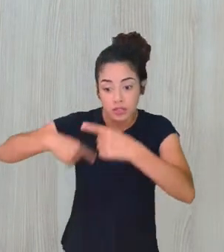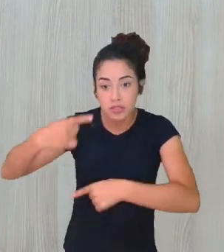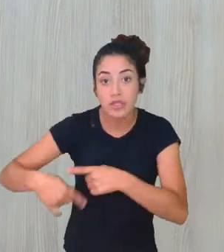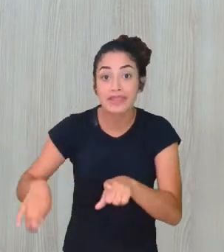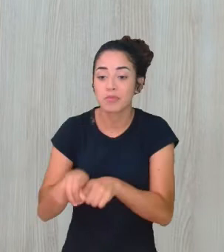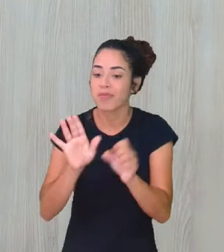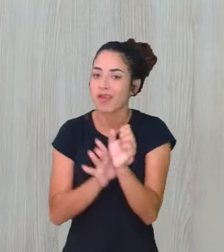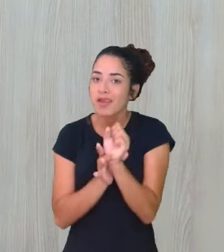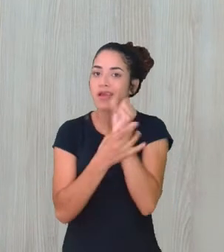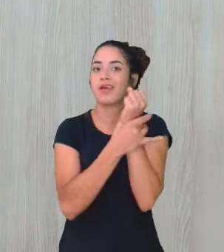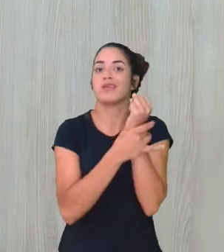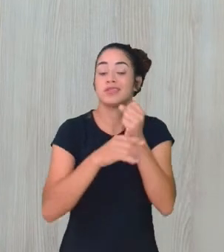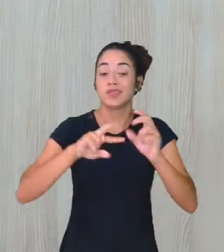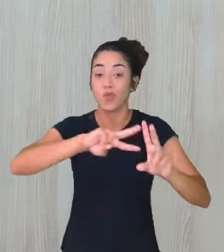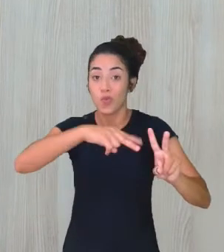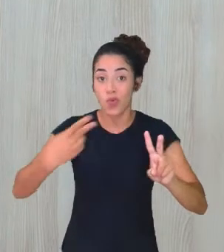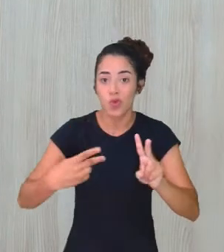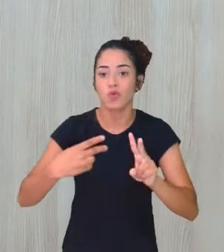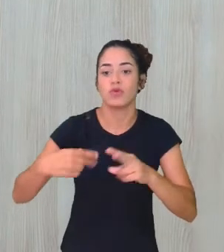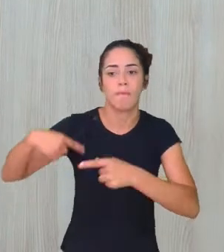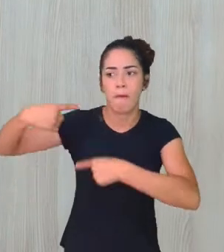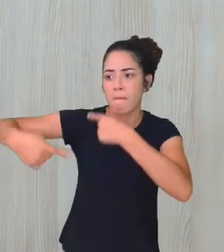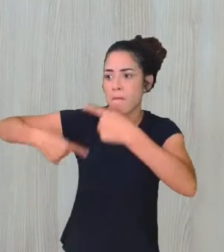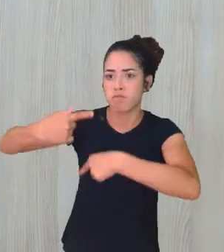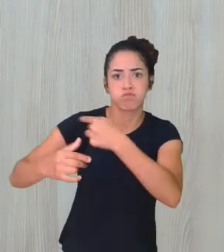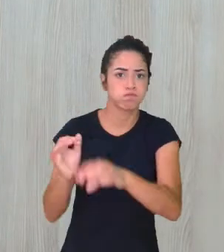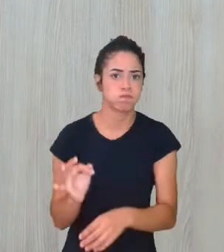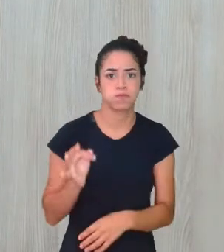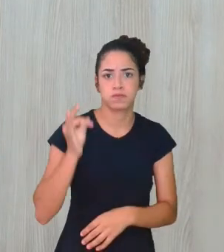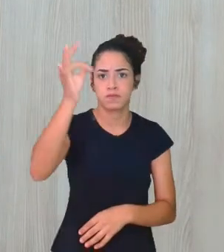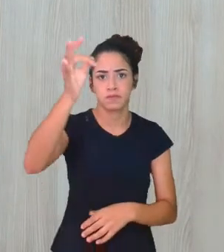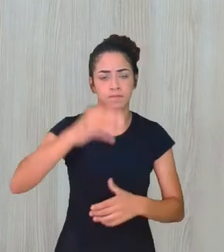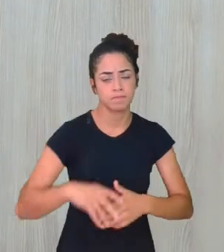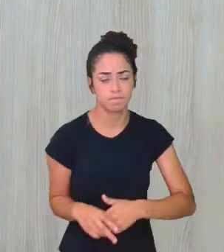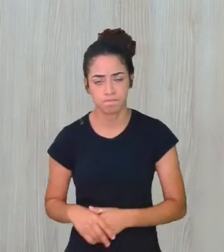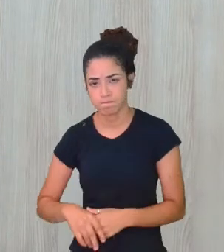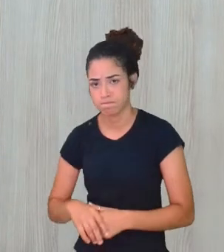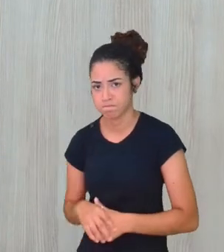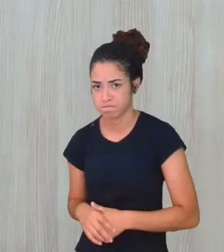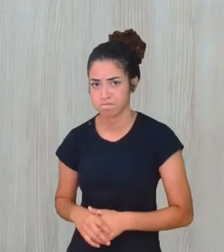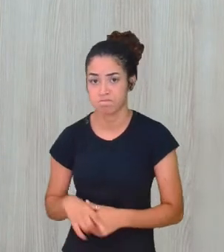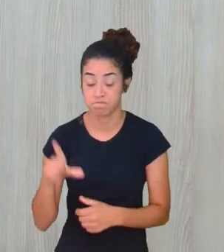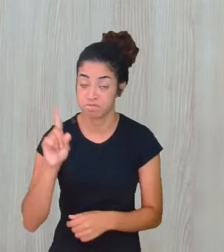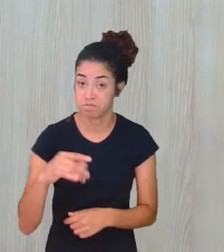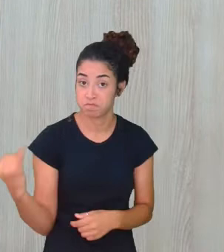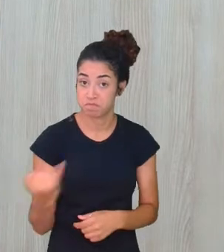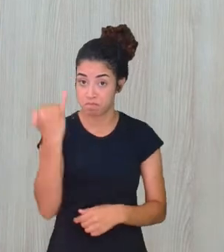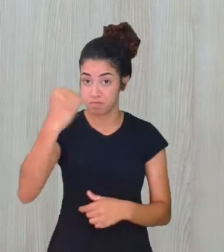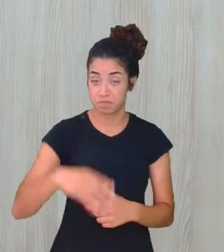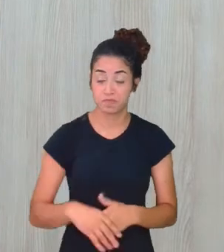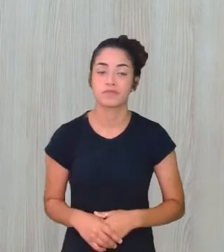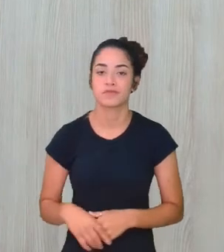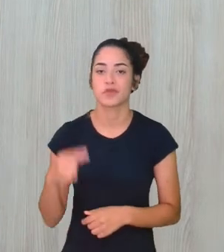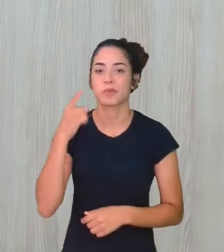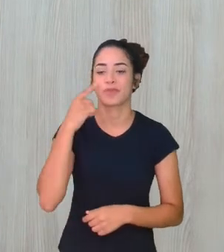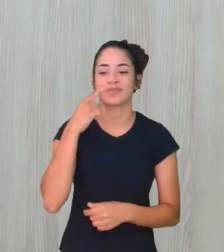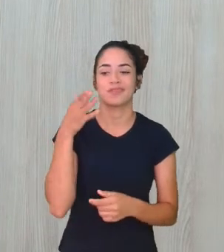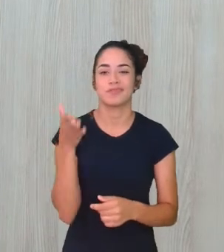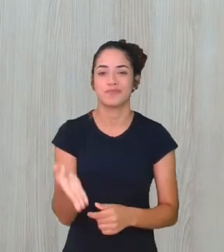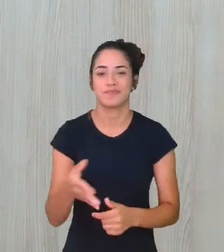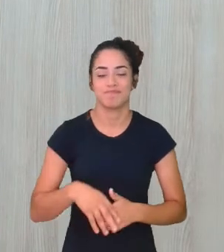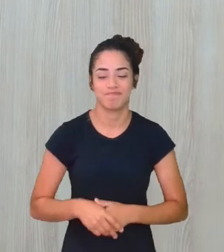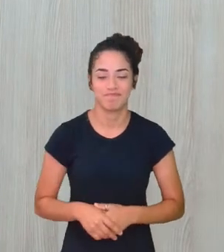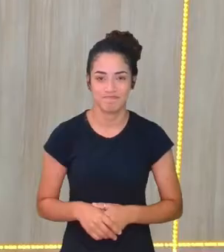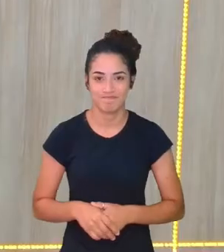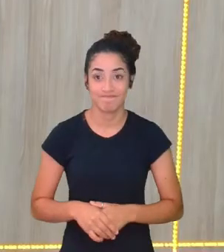garantir também que esses recursos chegue para outra gerações as gerações futuras né então é importantíssimo pensar nesse sentido